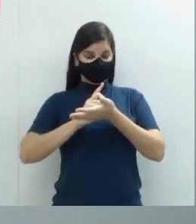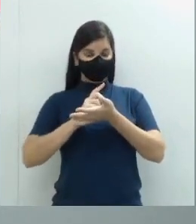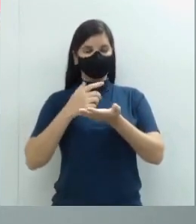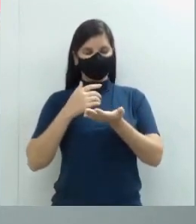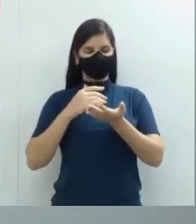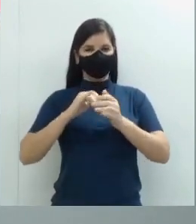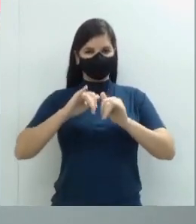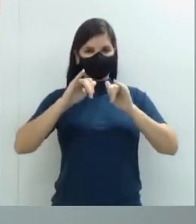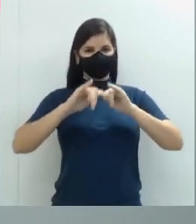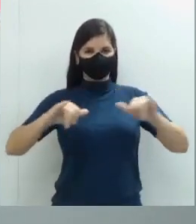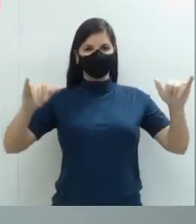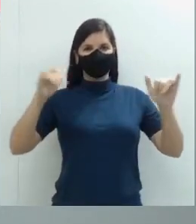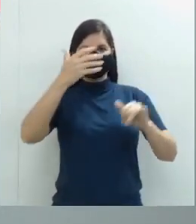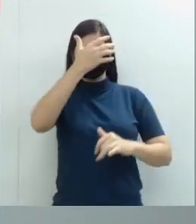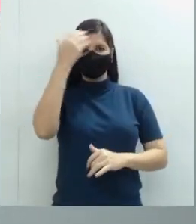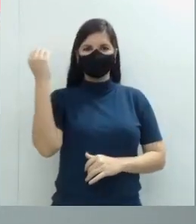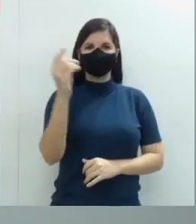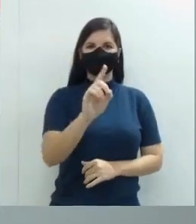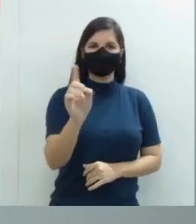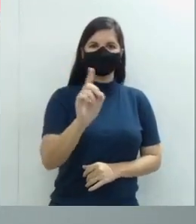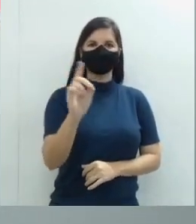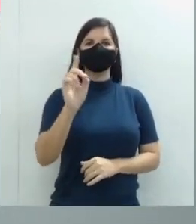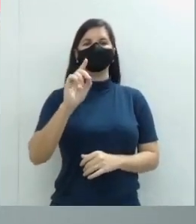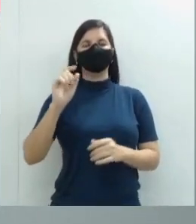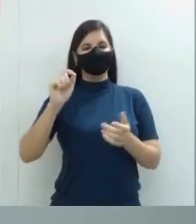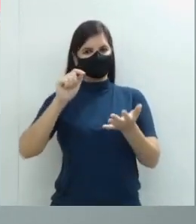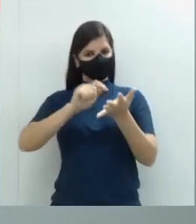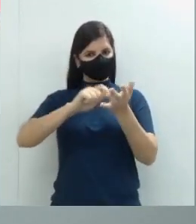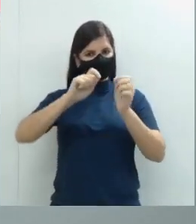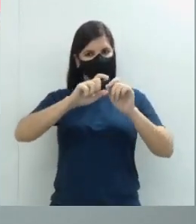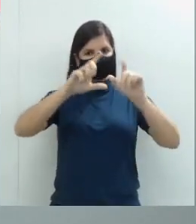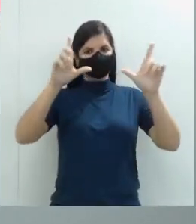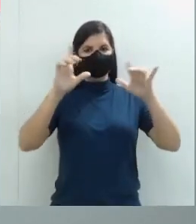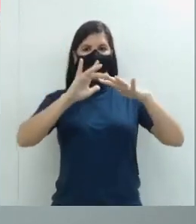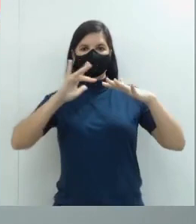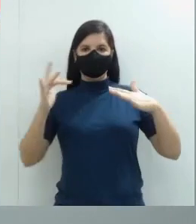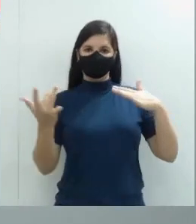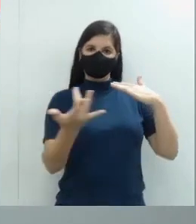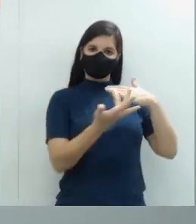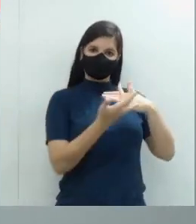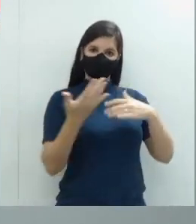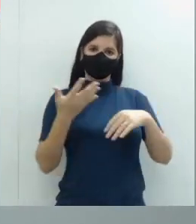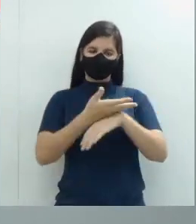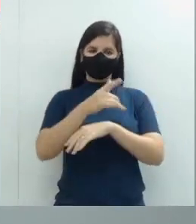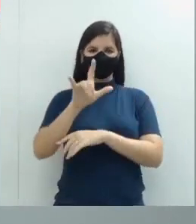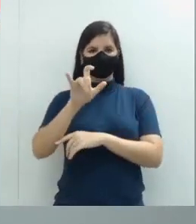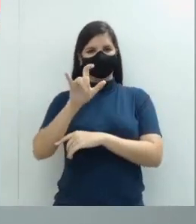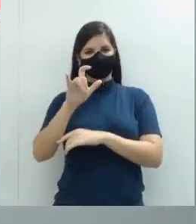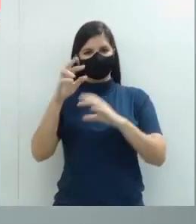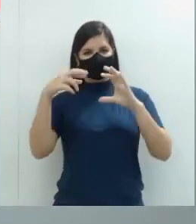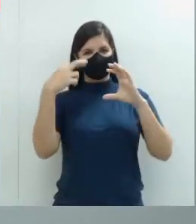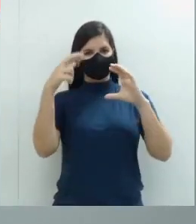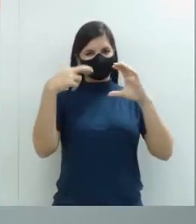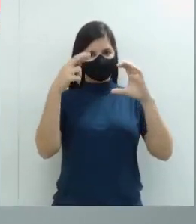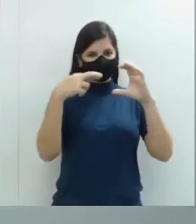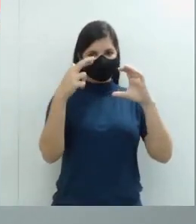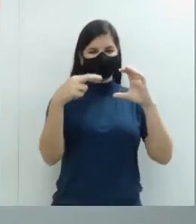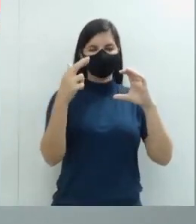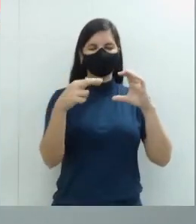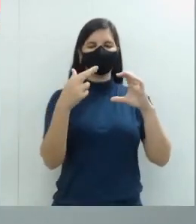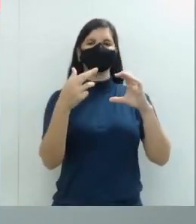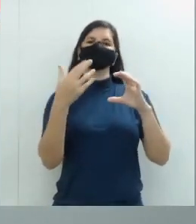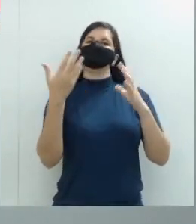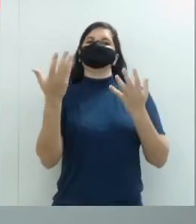pouquinho. Não esquece de estar plugado nas nossas redes sociais. Entra aí no Instagram, Robertão da Transmissão, tudo junto,